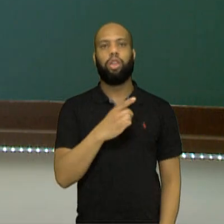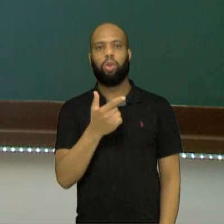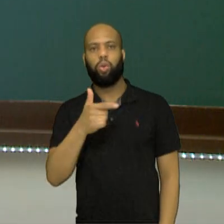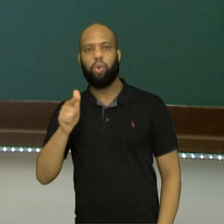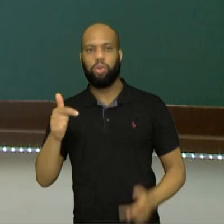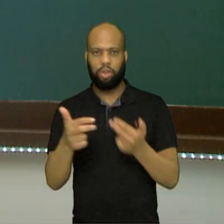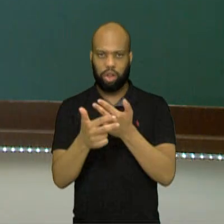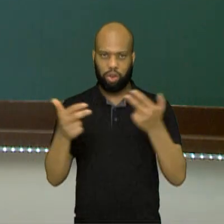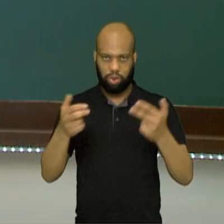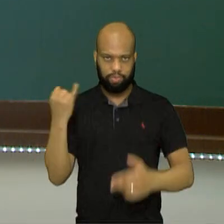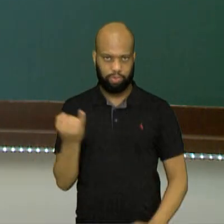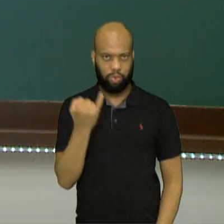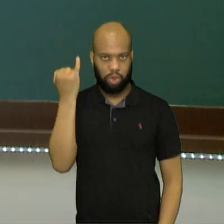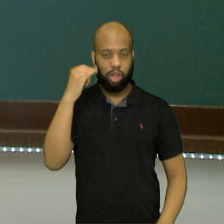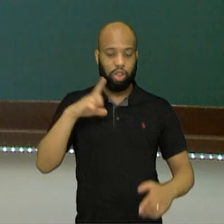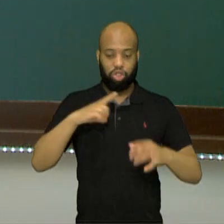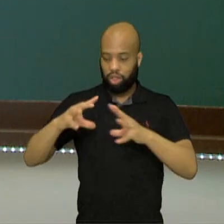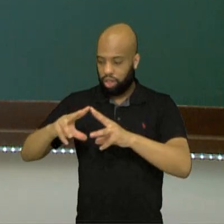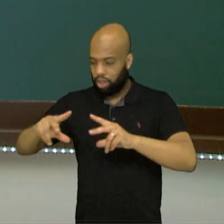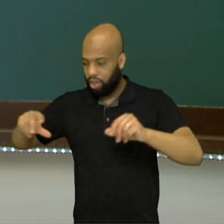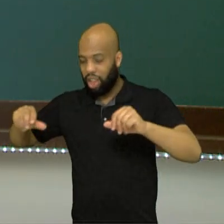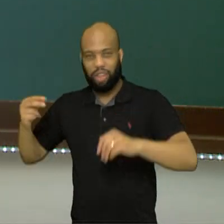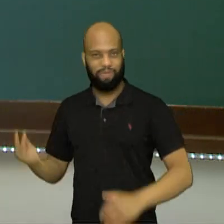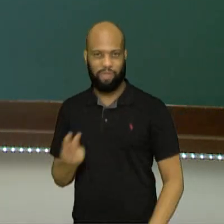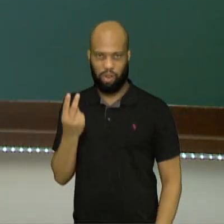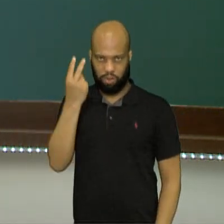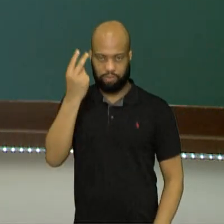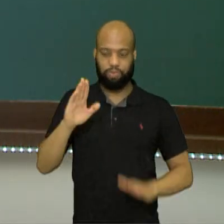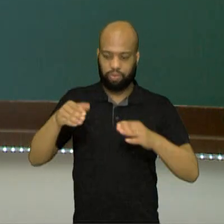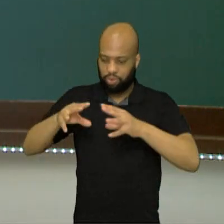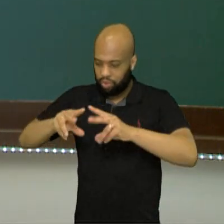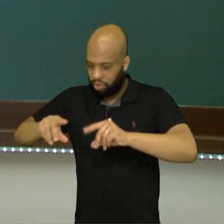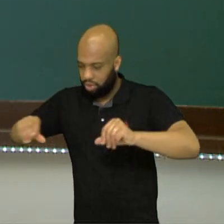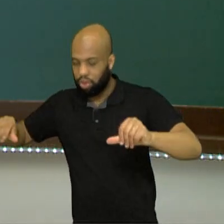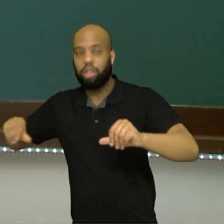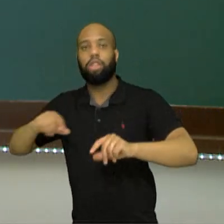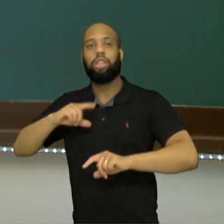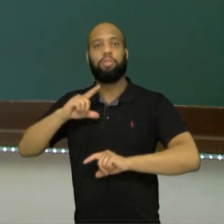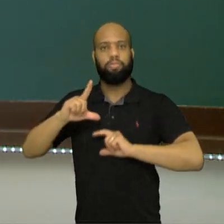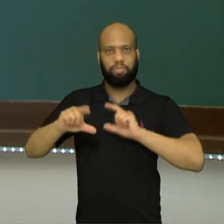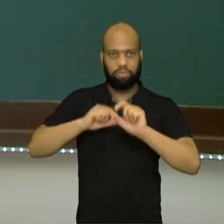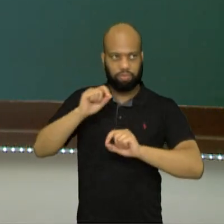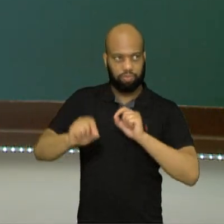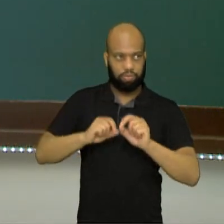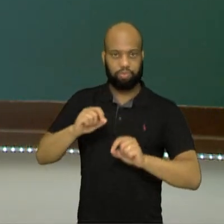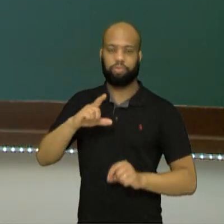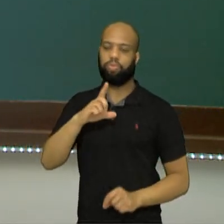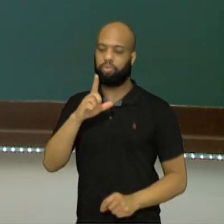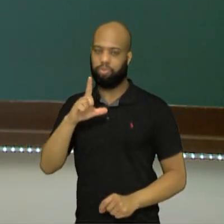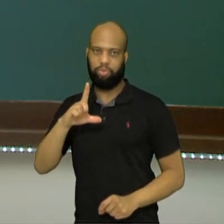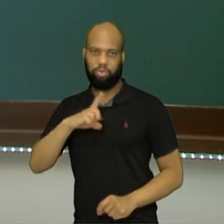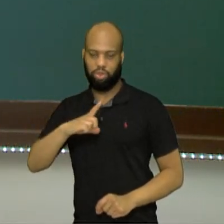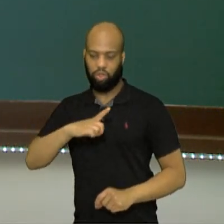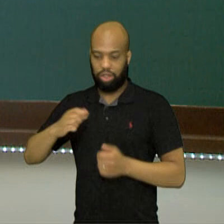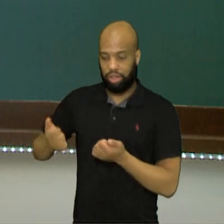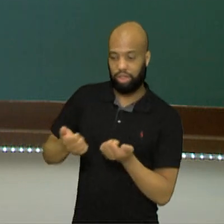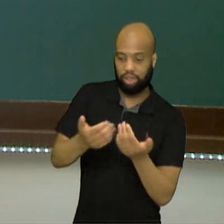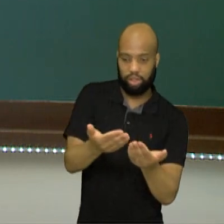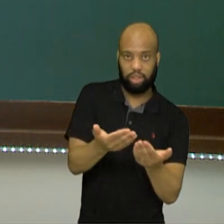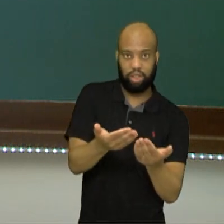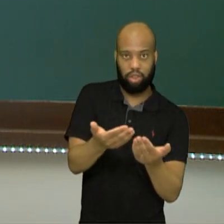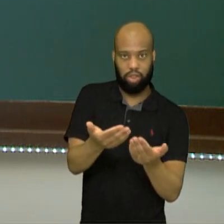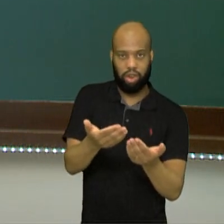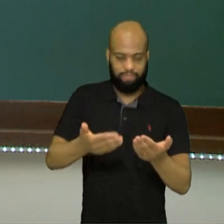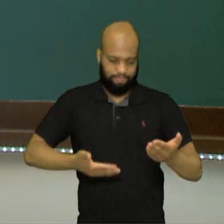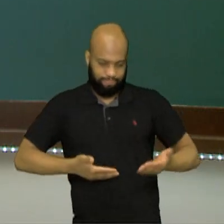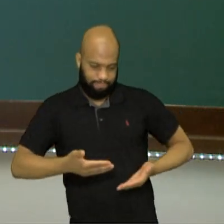coisa, ele tinha a terra como principal valor. Então, a terra ali, que era doada de um sucerano para um vassalo, que